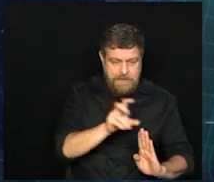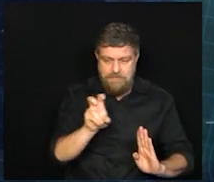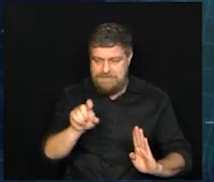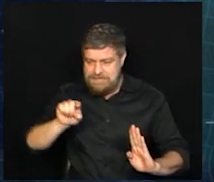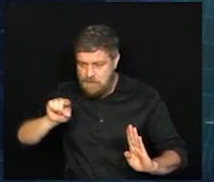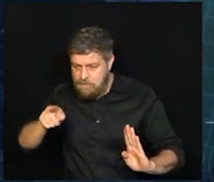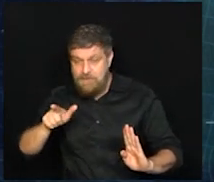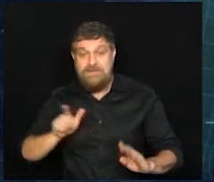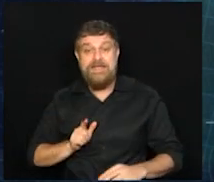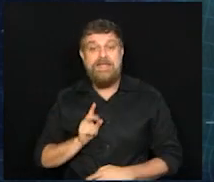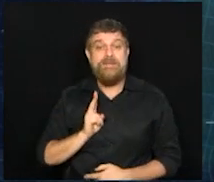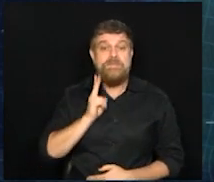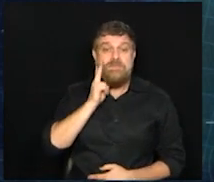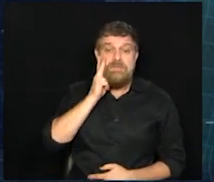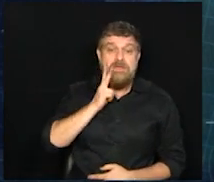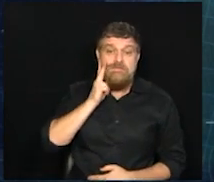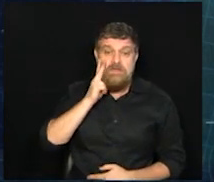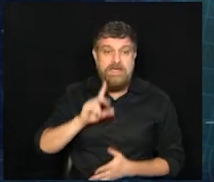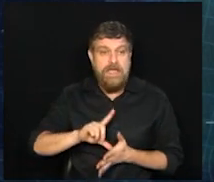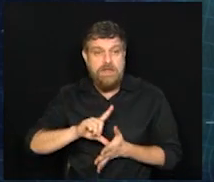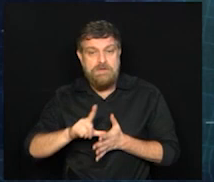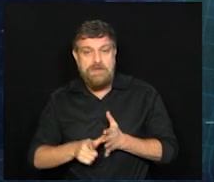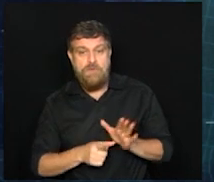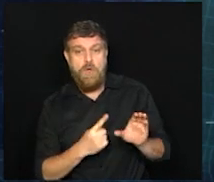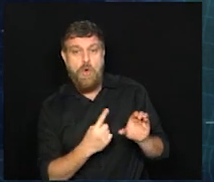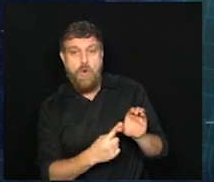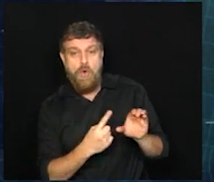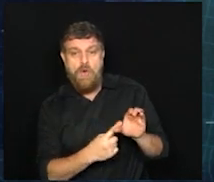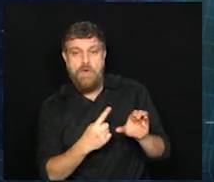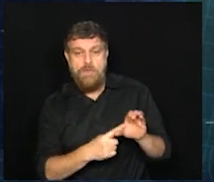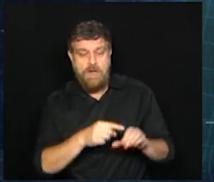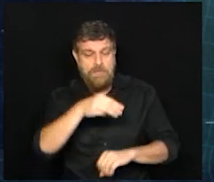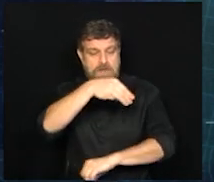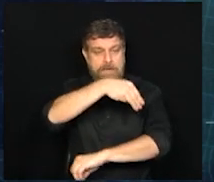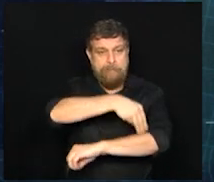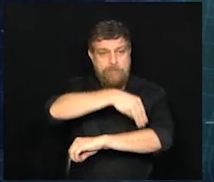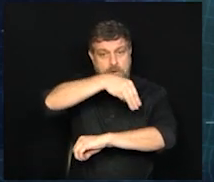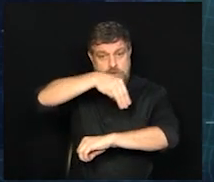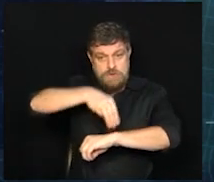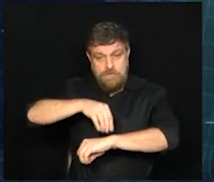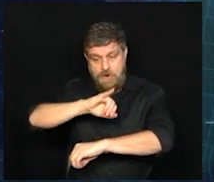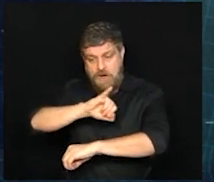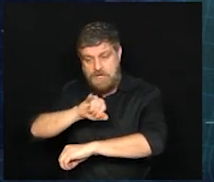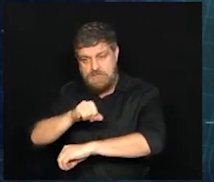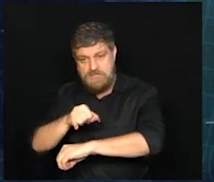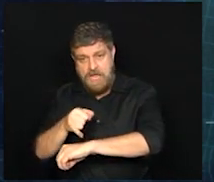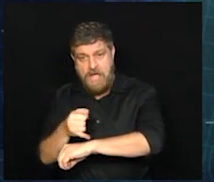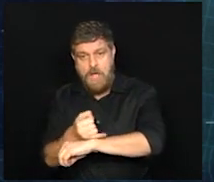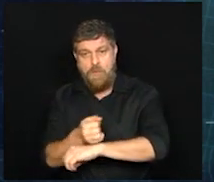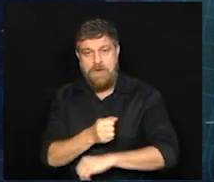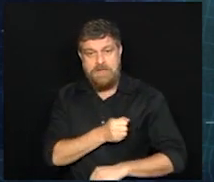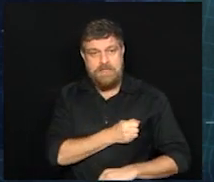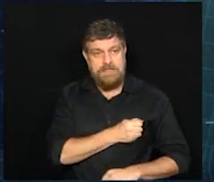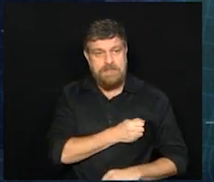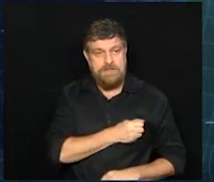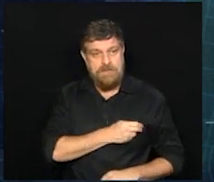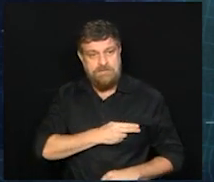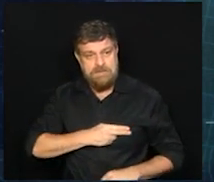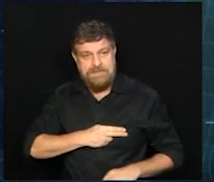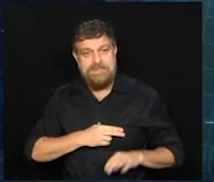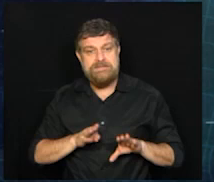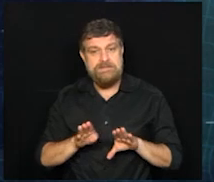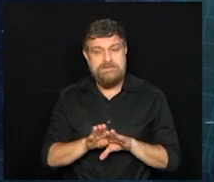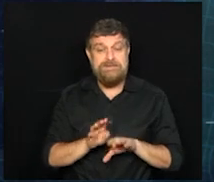de Vinhedo, depois nós temos Cosmópolis, Montemor, Jaguariúna, Nova Odessa e Arthur